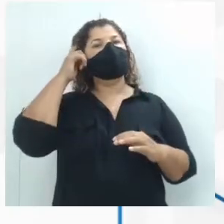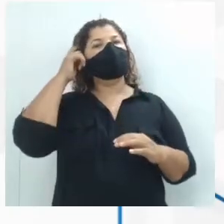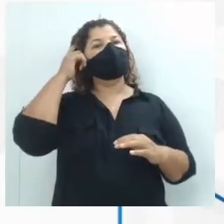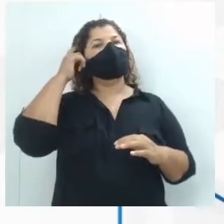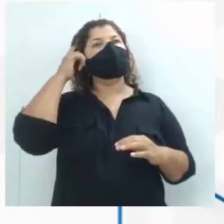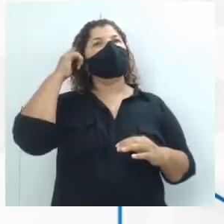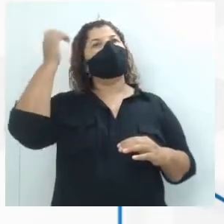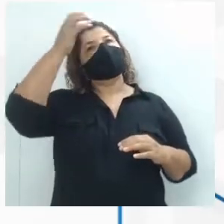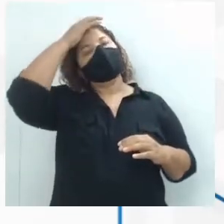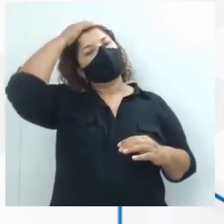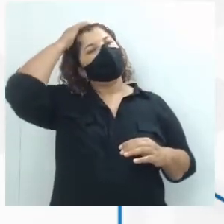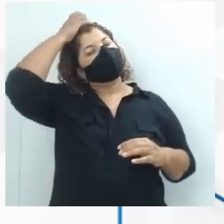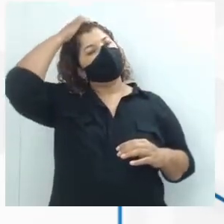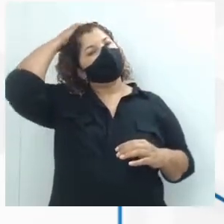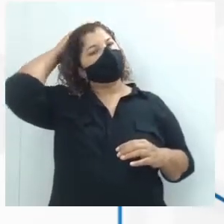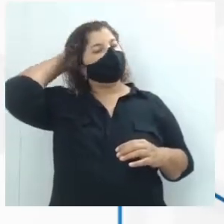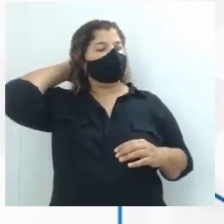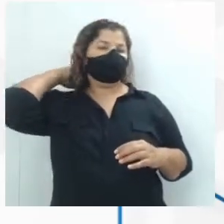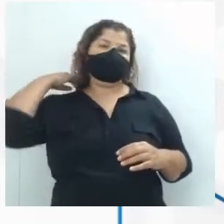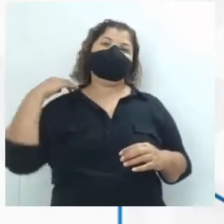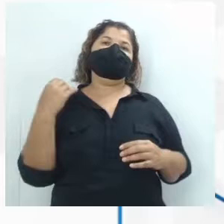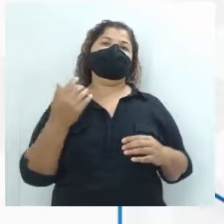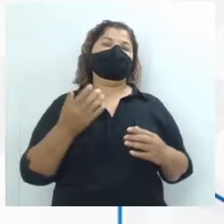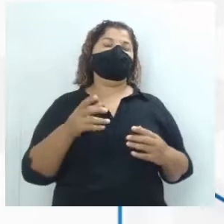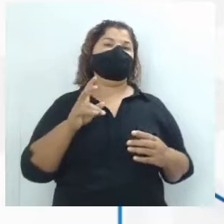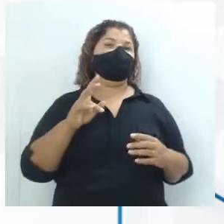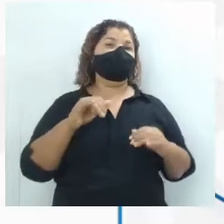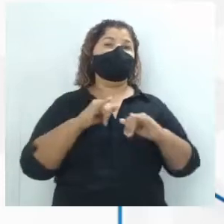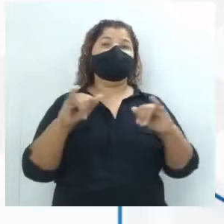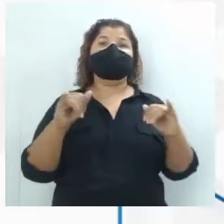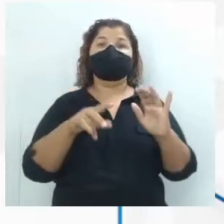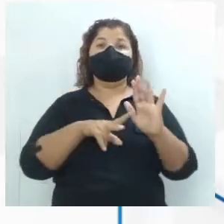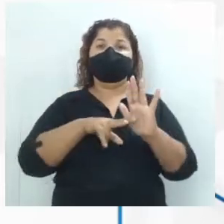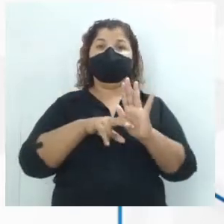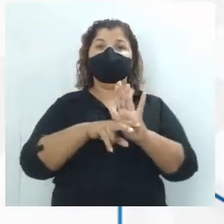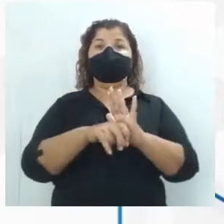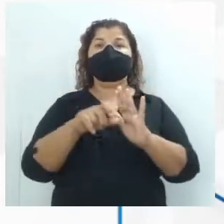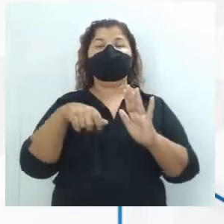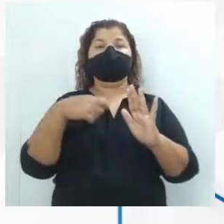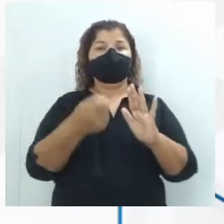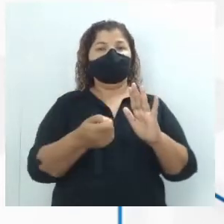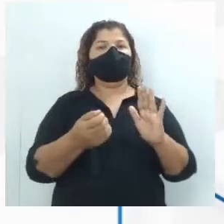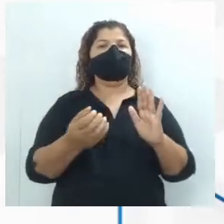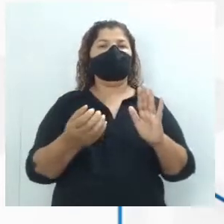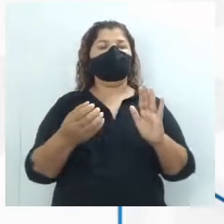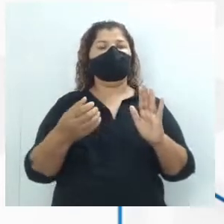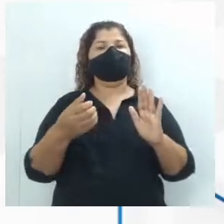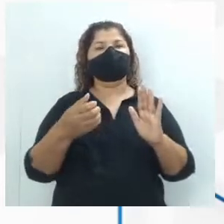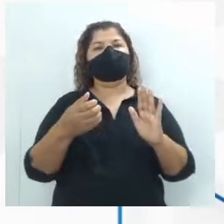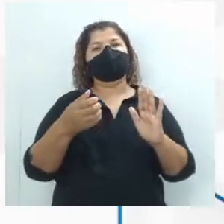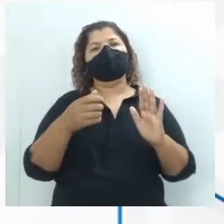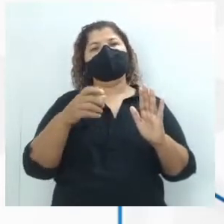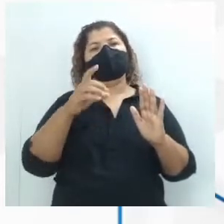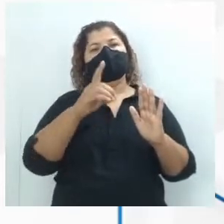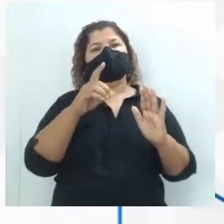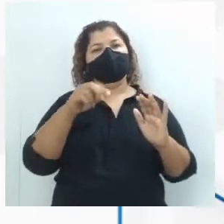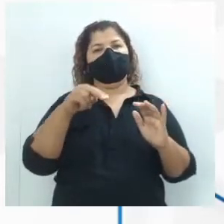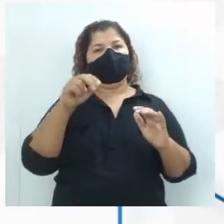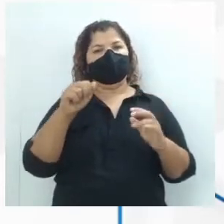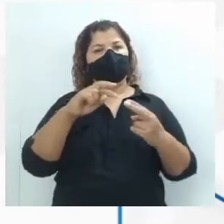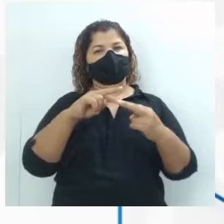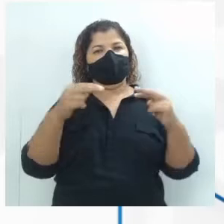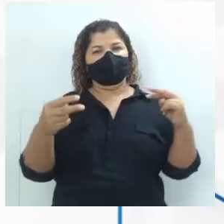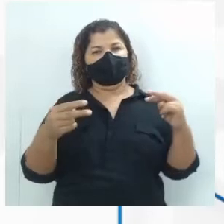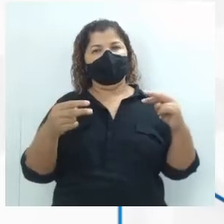vírus. Como eu já tinha dito a vocês no começo, lembrem que o danado dos vírus, eles vão se classificar em vírus que apresentam DNA e vírus